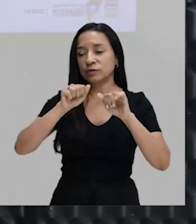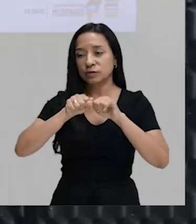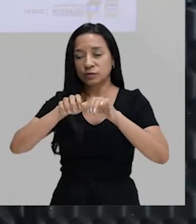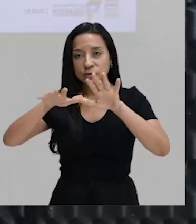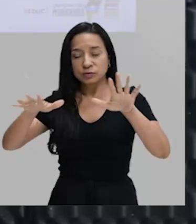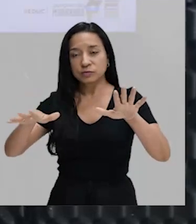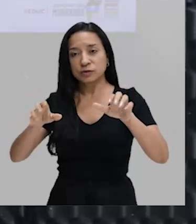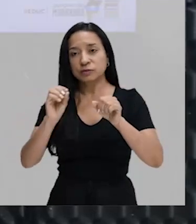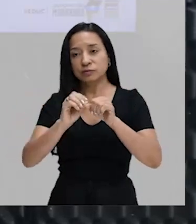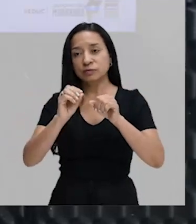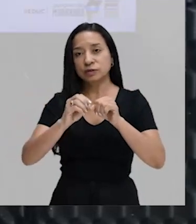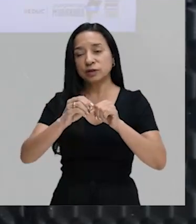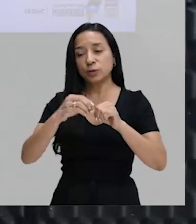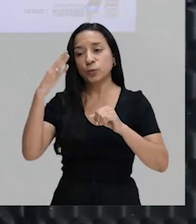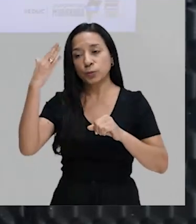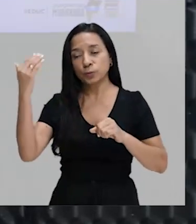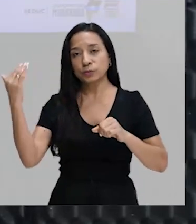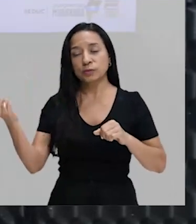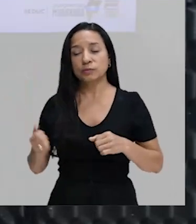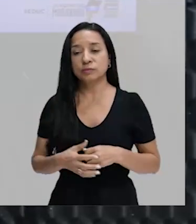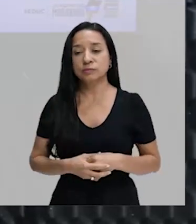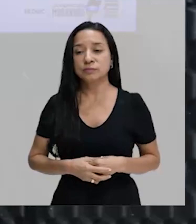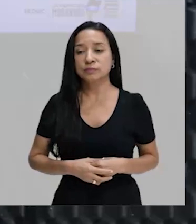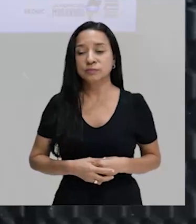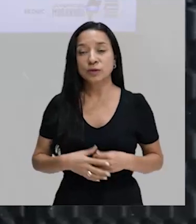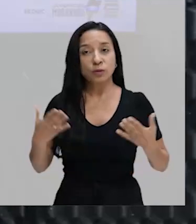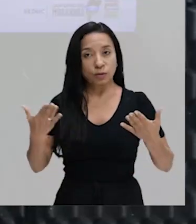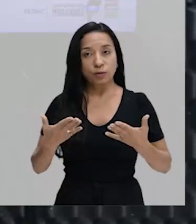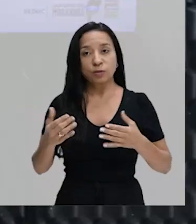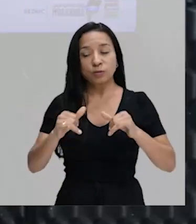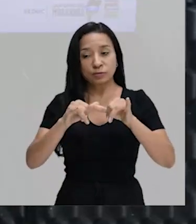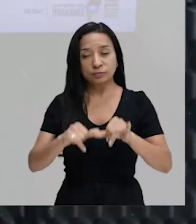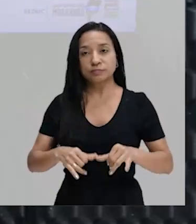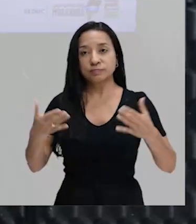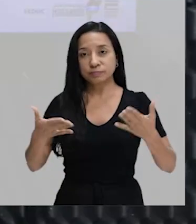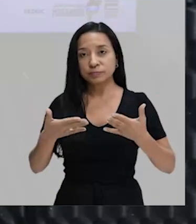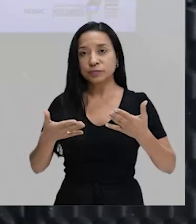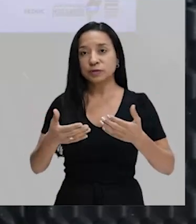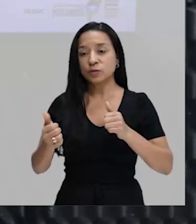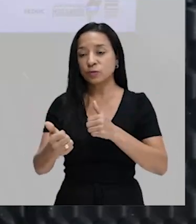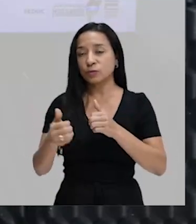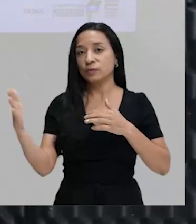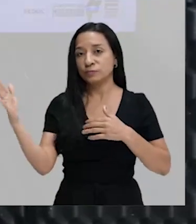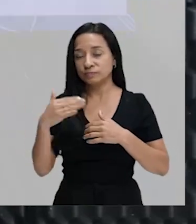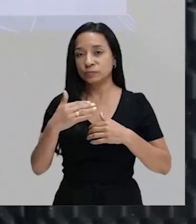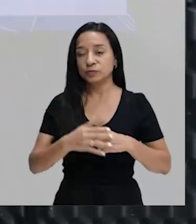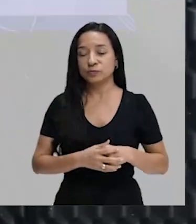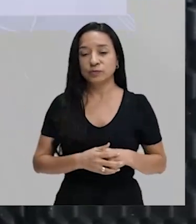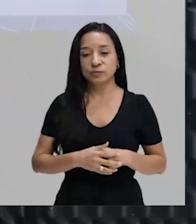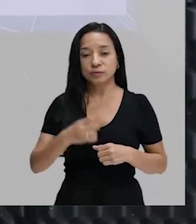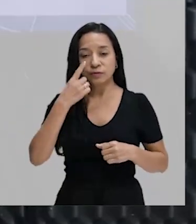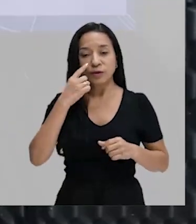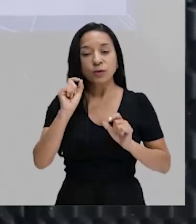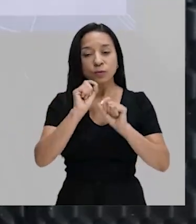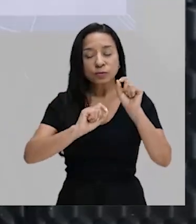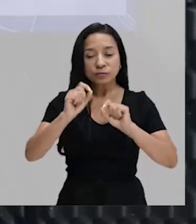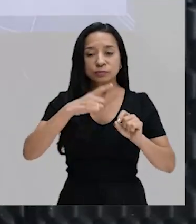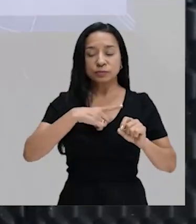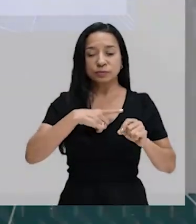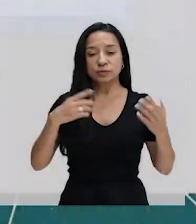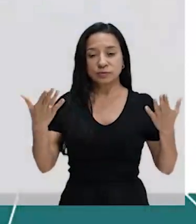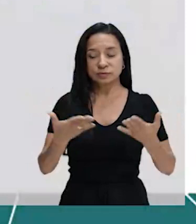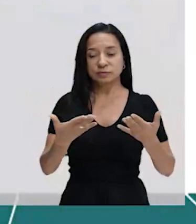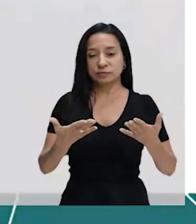vocês e fazendo muito sucesso. Por hoje, vamos ficar aqui com a gente e vamos junto. Vamos ver o que a gente tem hoje aqui. Nós vamos